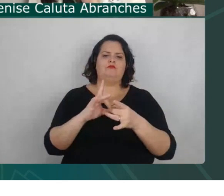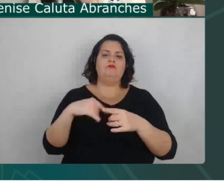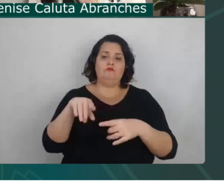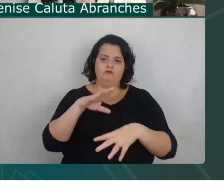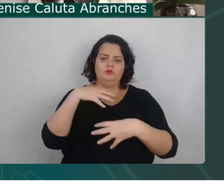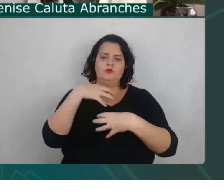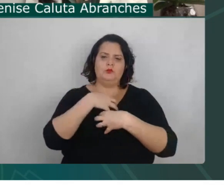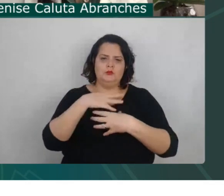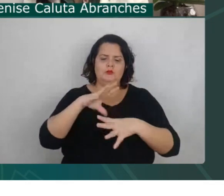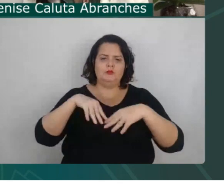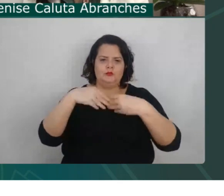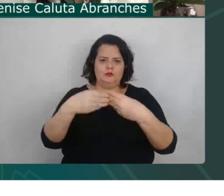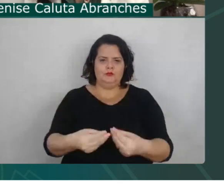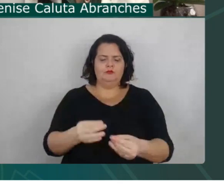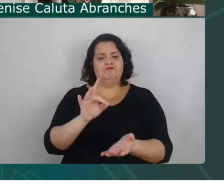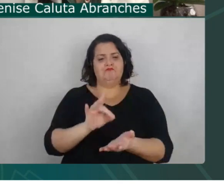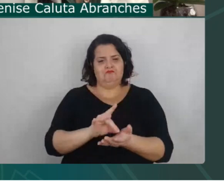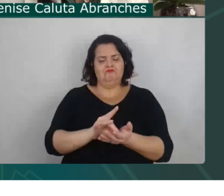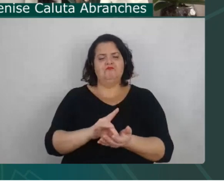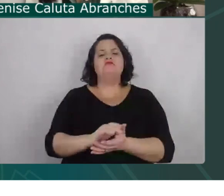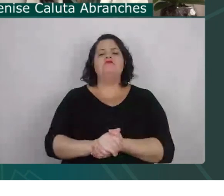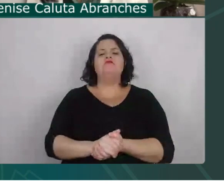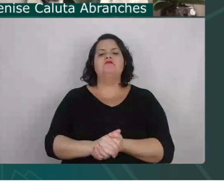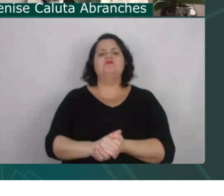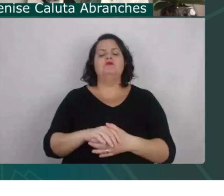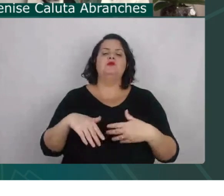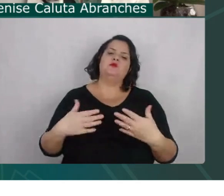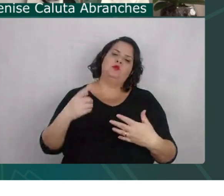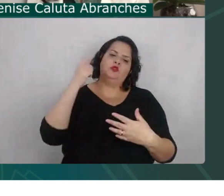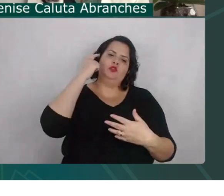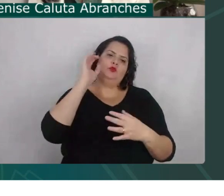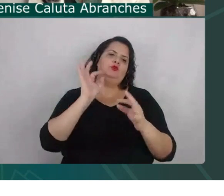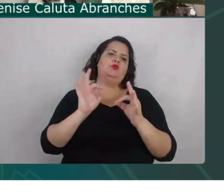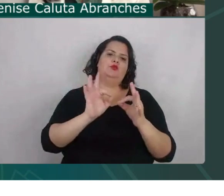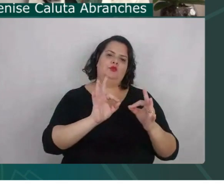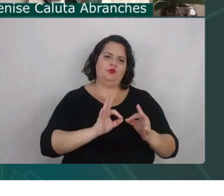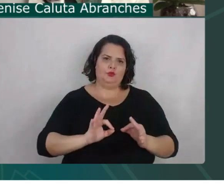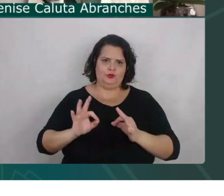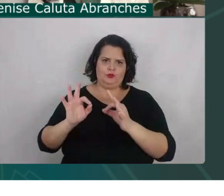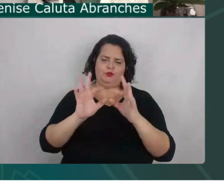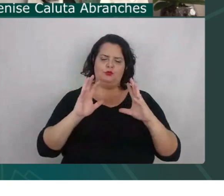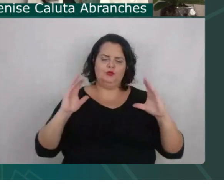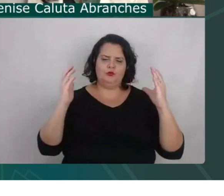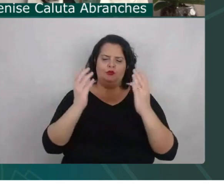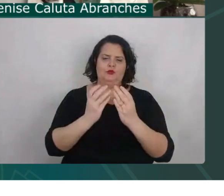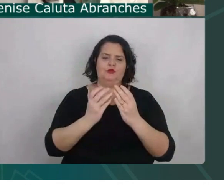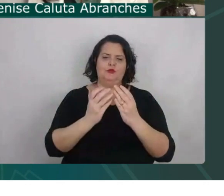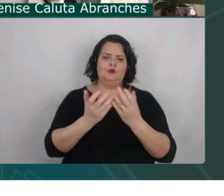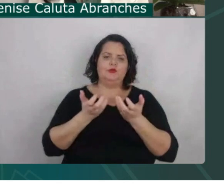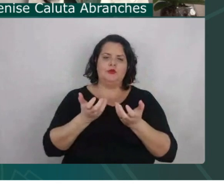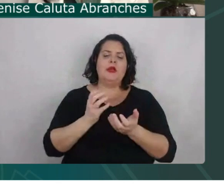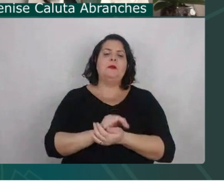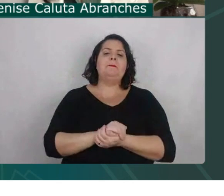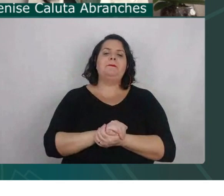na Unifesp, quando foi pensado toda essa organização. E aí eu gostaria que